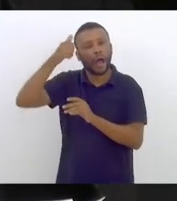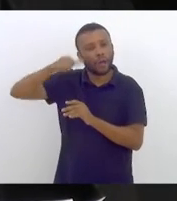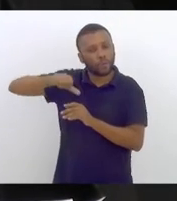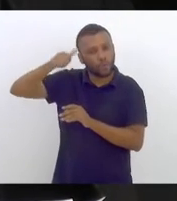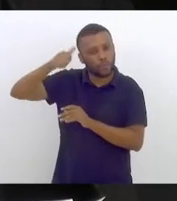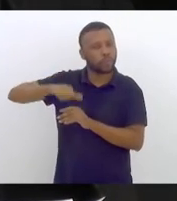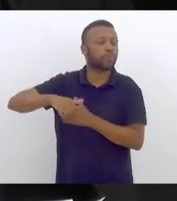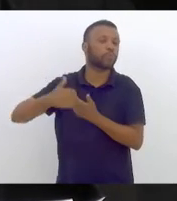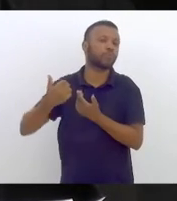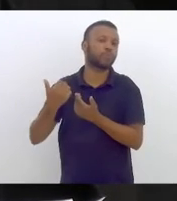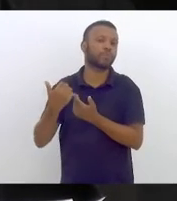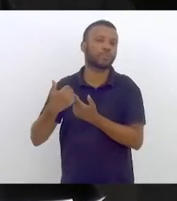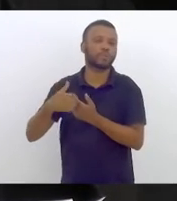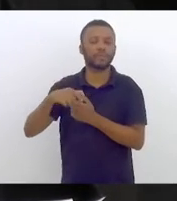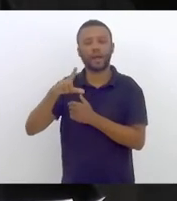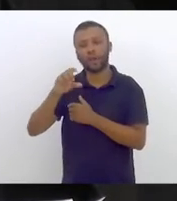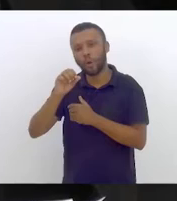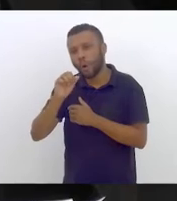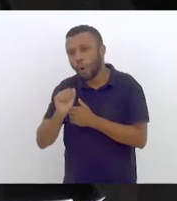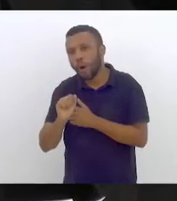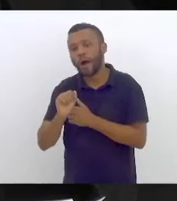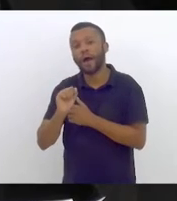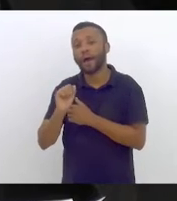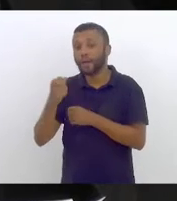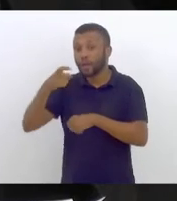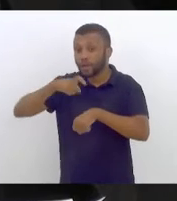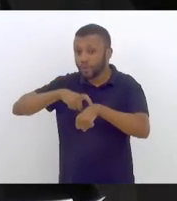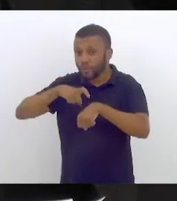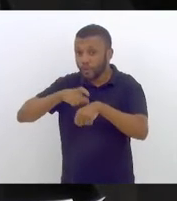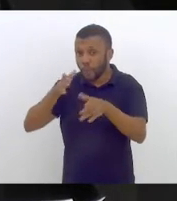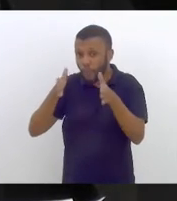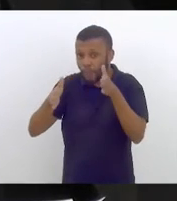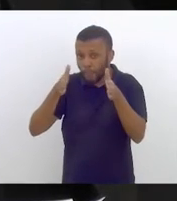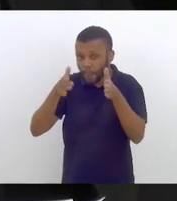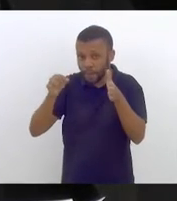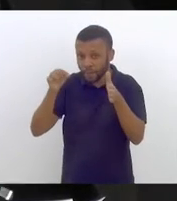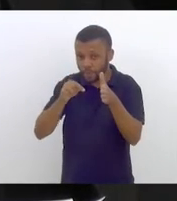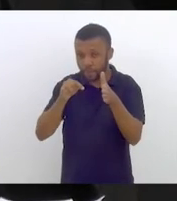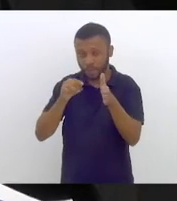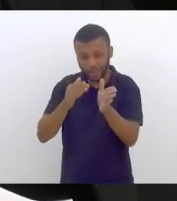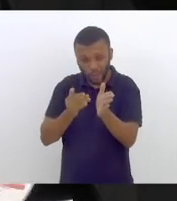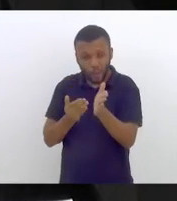LOA 2022. Quando a LOA entrou em vigor,